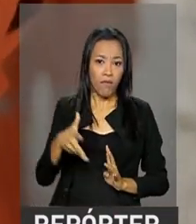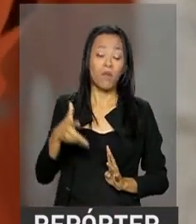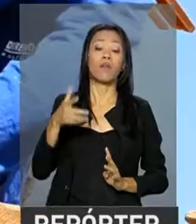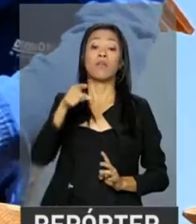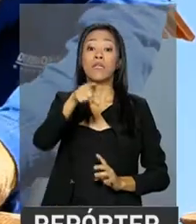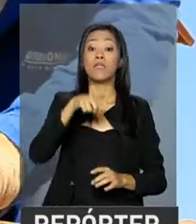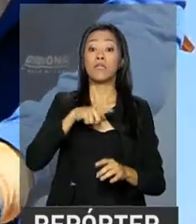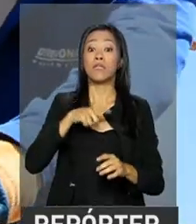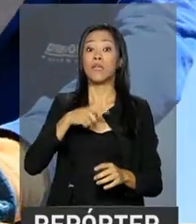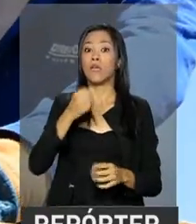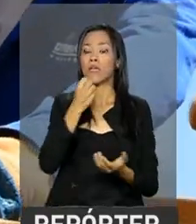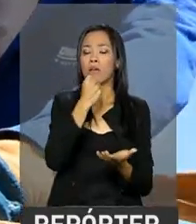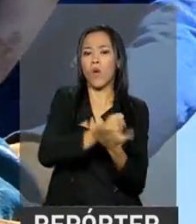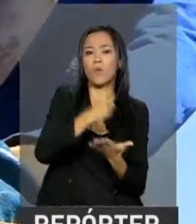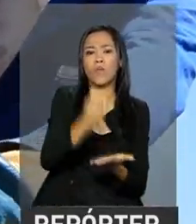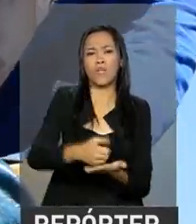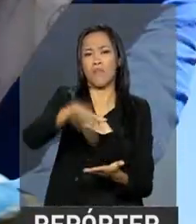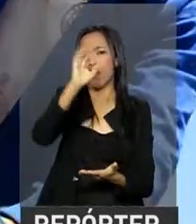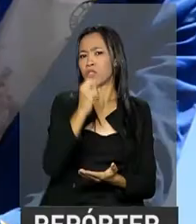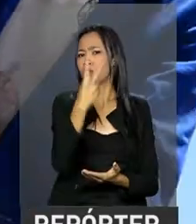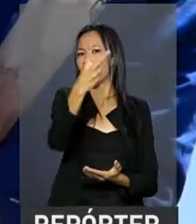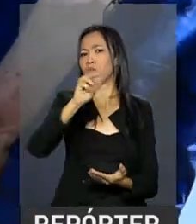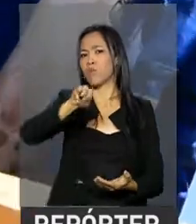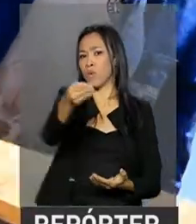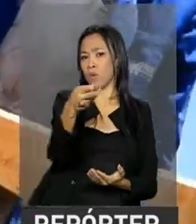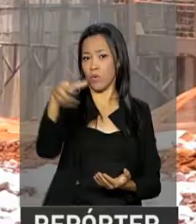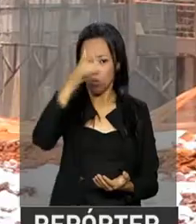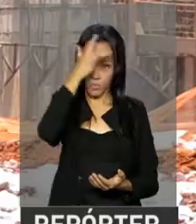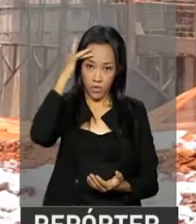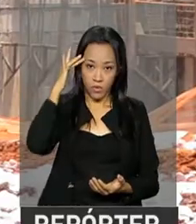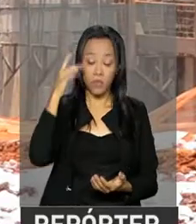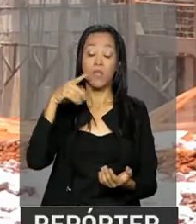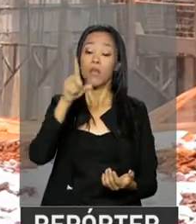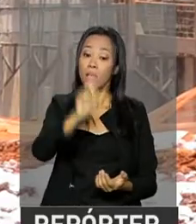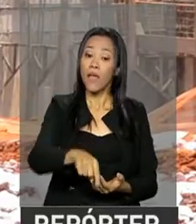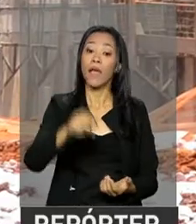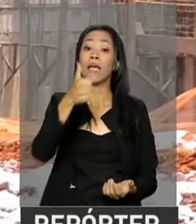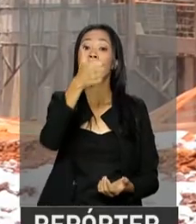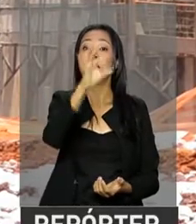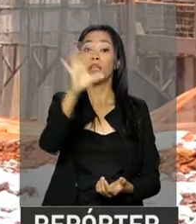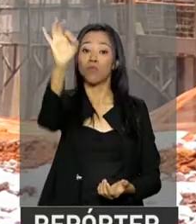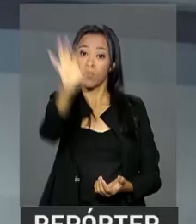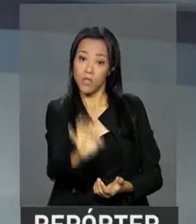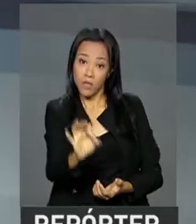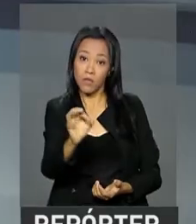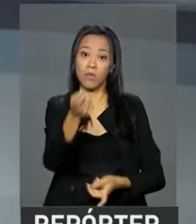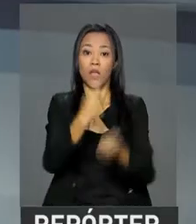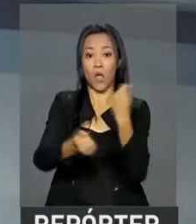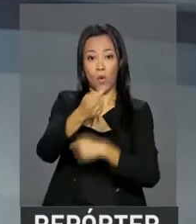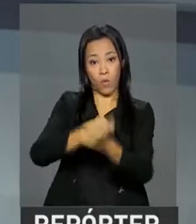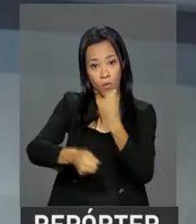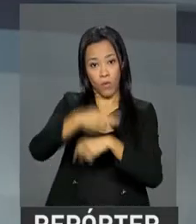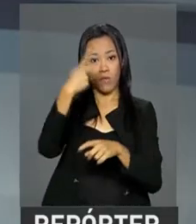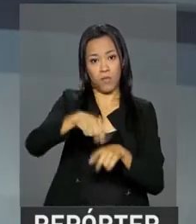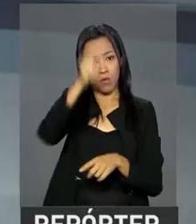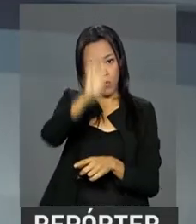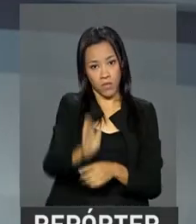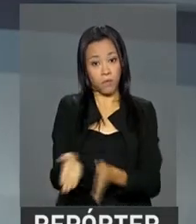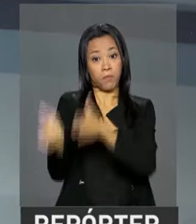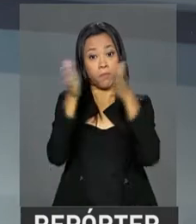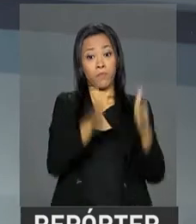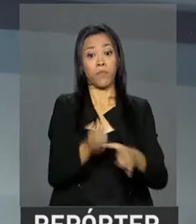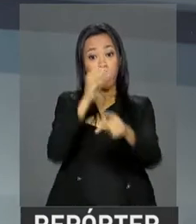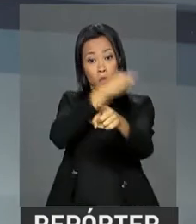de 2 milhões de pessoas e responde por cerca de 10% da economia brasileira. O ministro das Cidades,